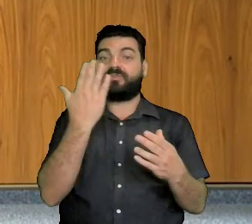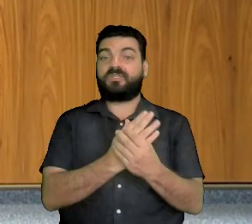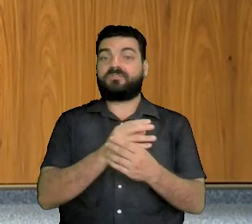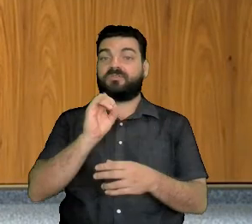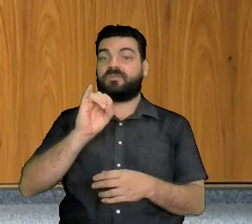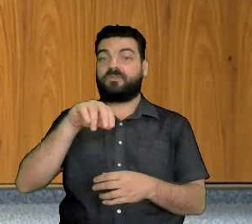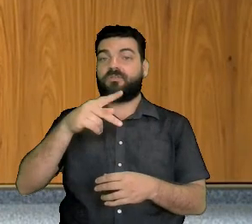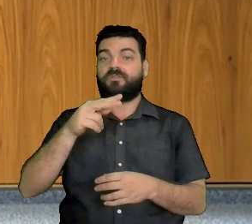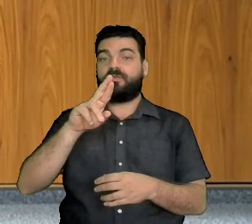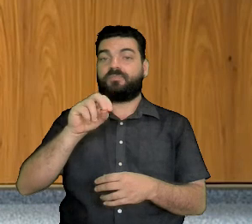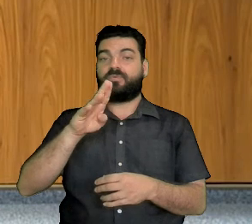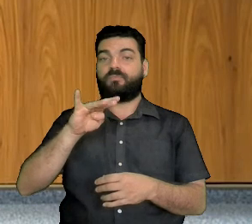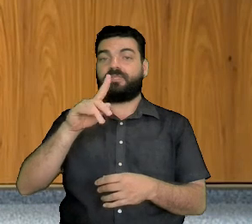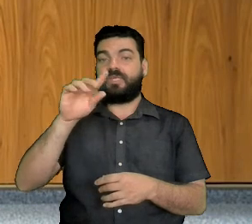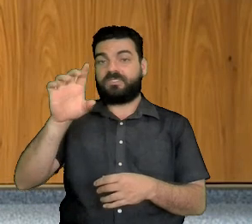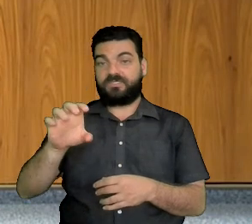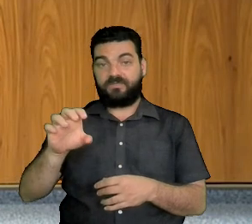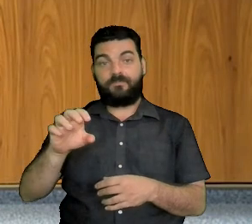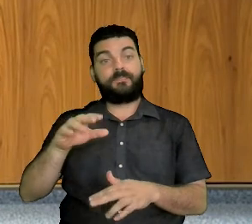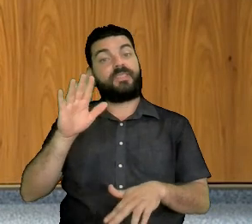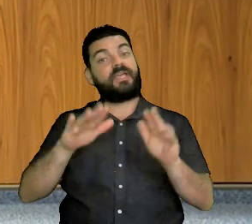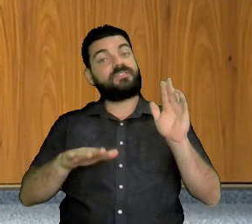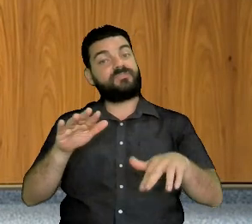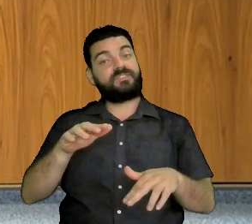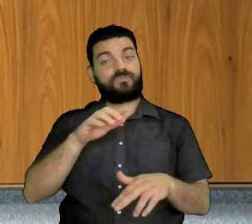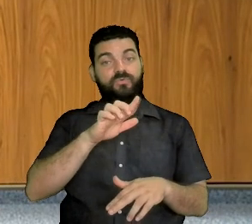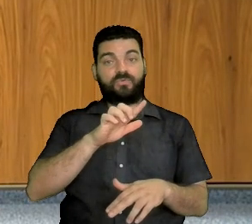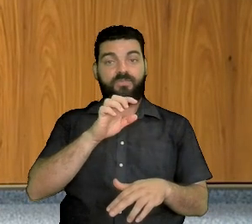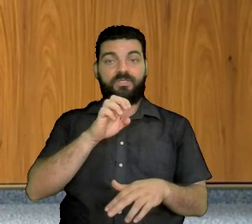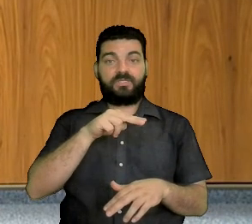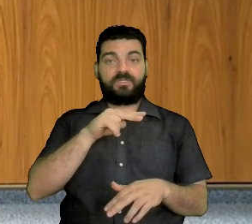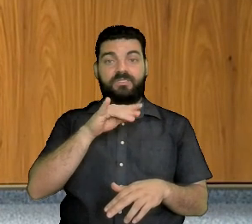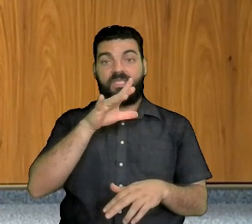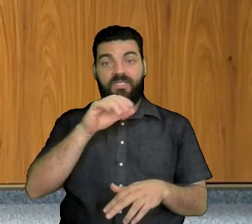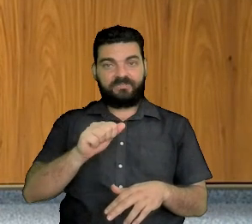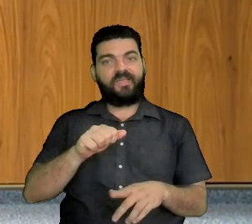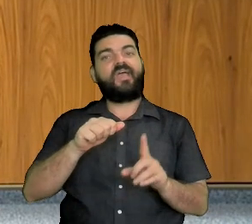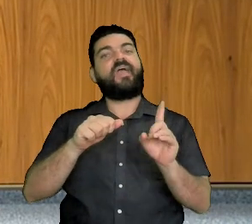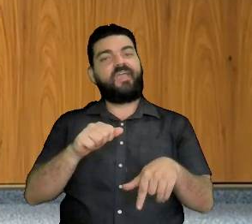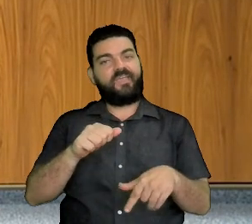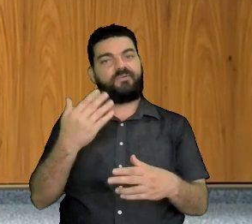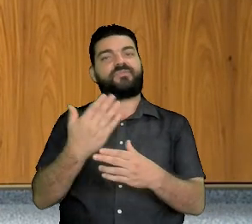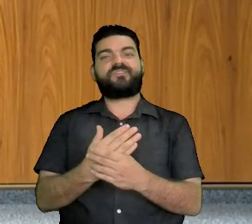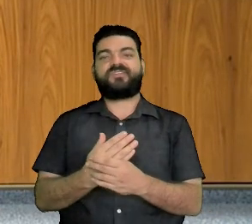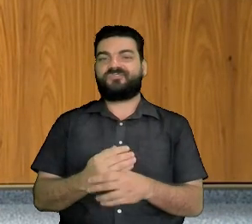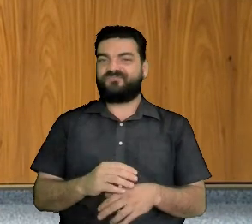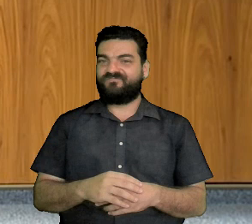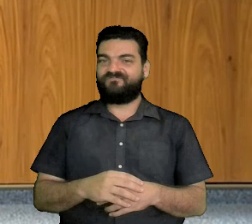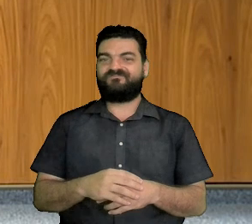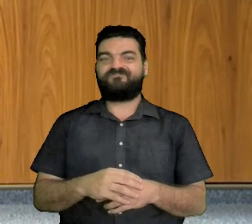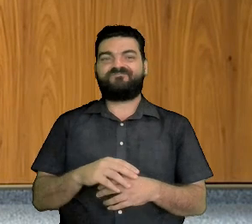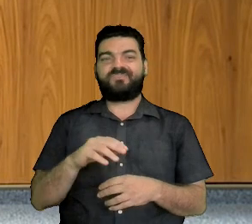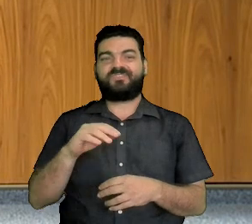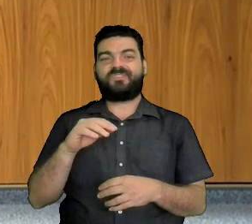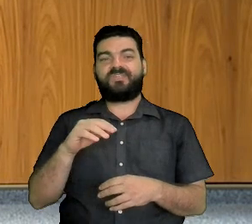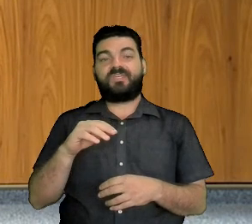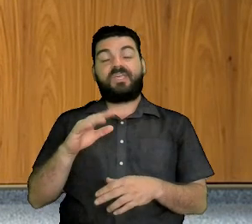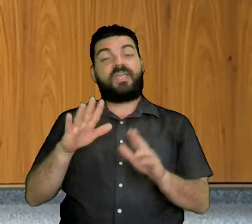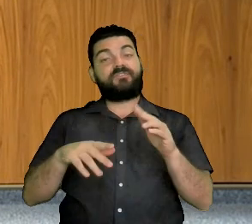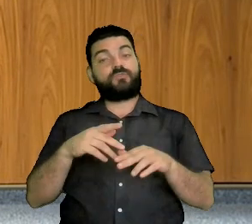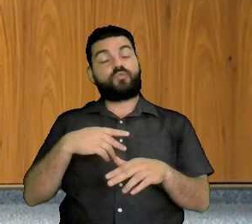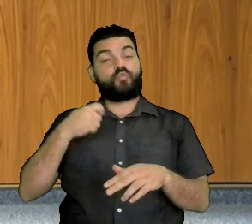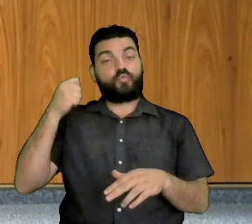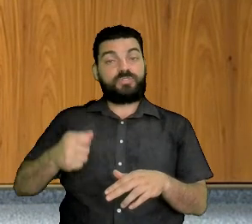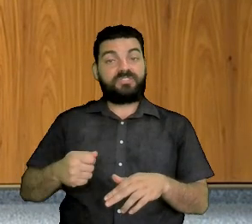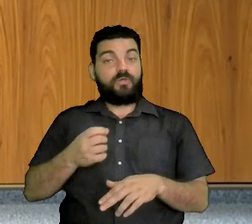improbidade. E, muitas vezes, o acordo de leniência ele impacta numa ação de improbidade e os juízes do âmbito do Tribunal